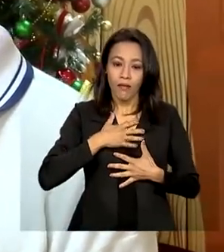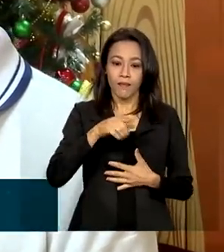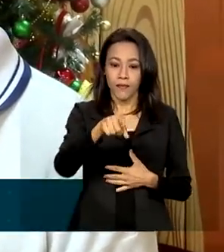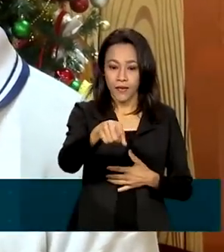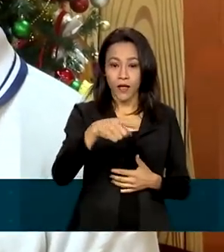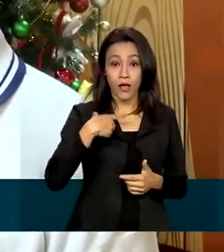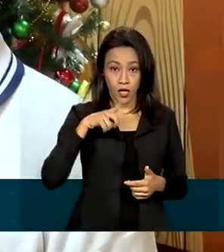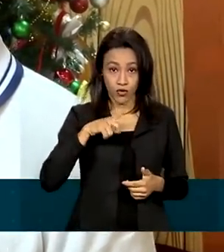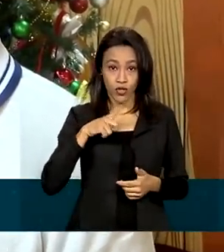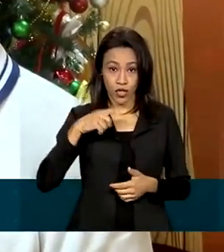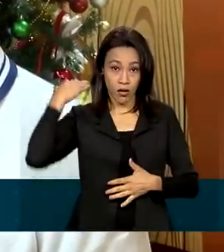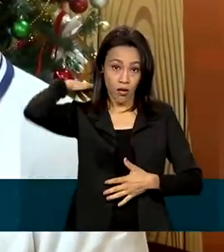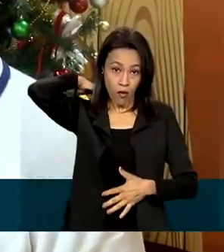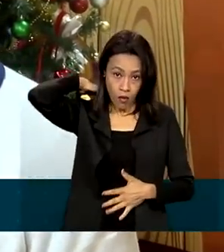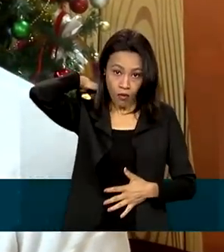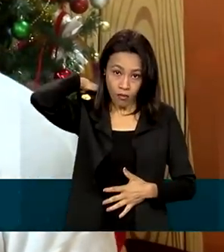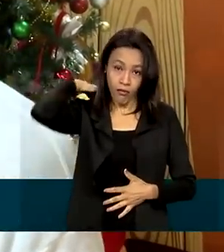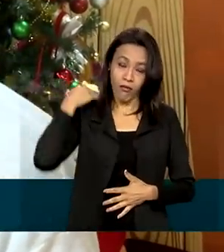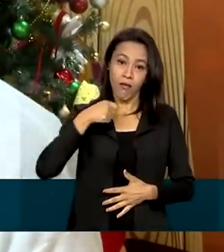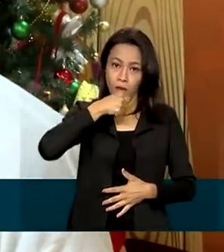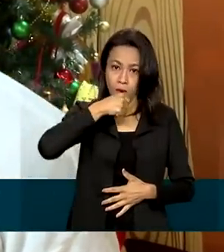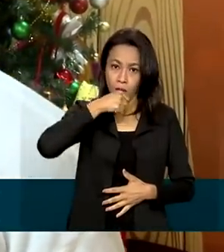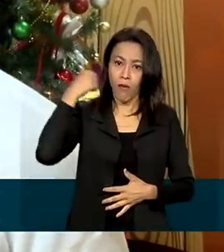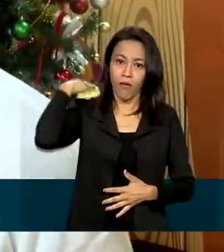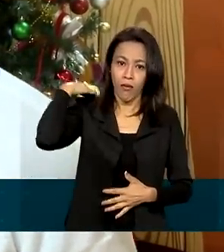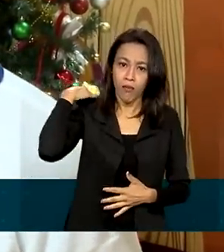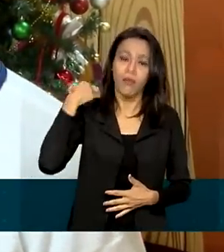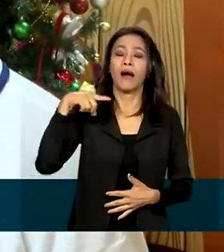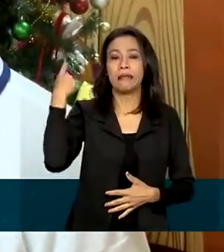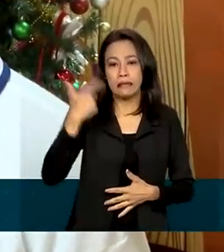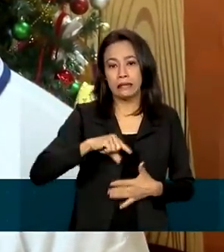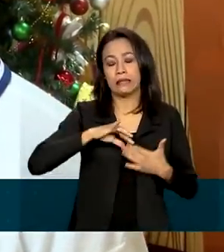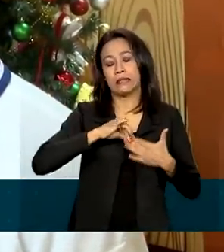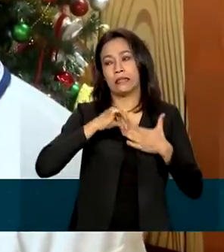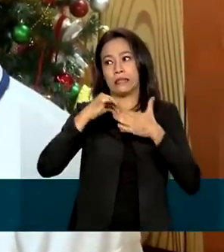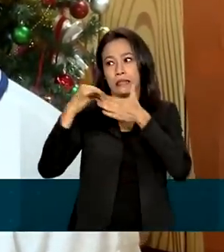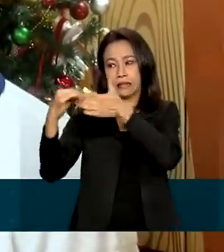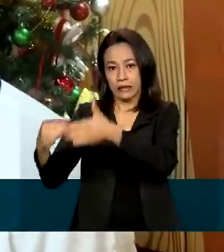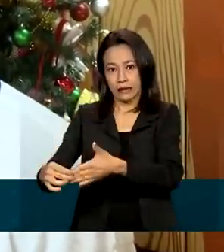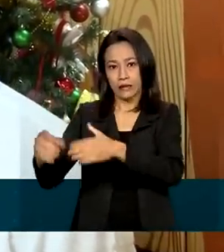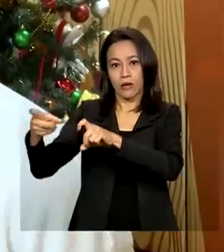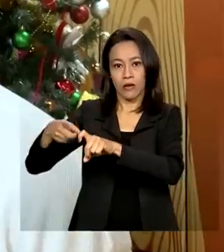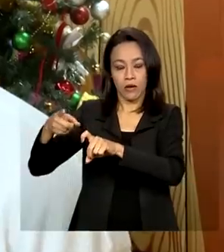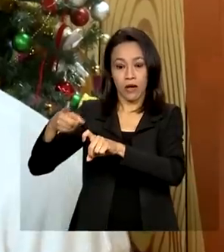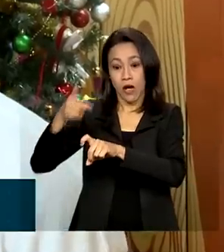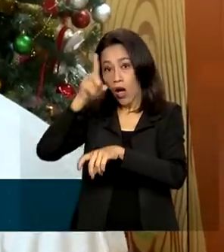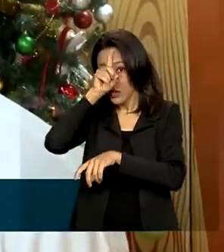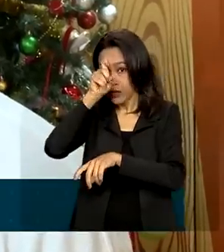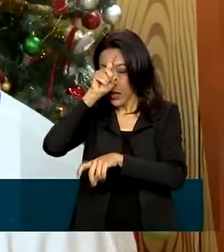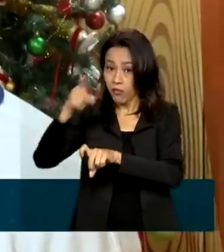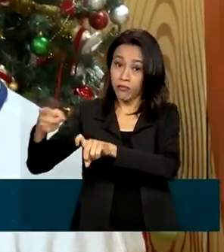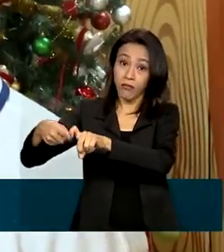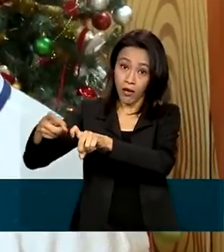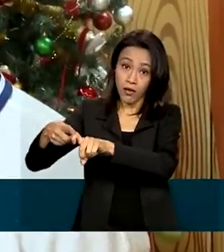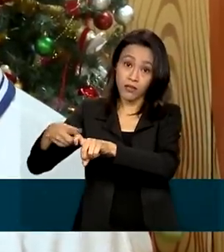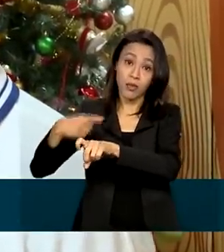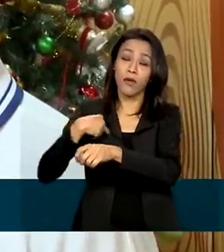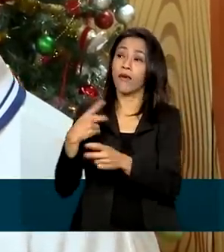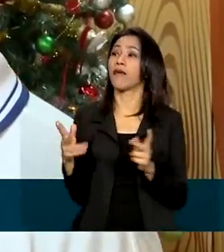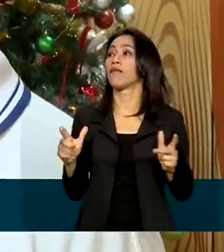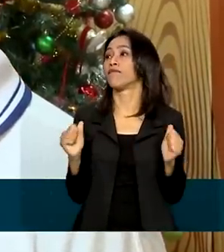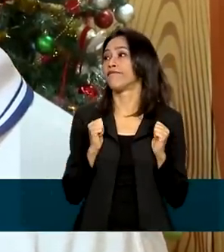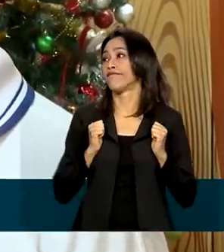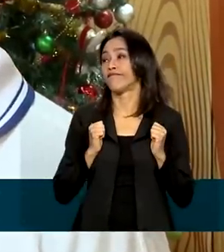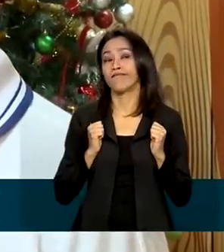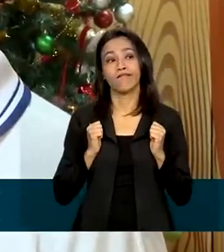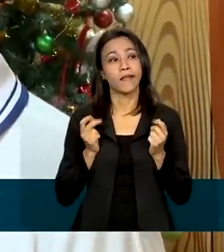pneumonia, aí eu tenho medo de voltar para o hospital, porque eu fiquei sem fazer nada lá. Aí eu